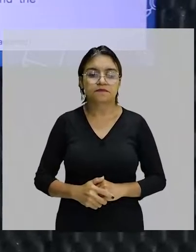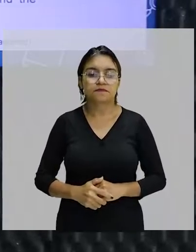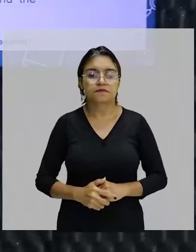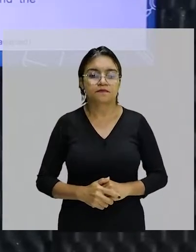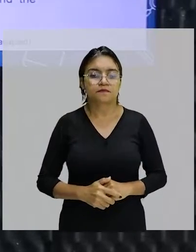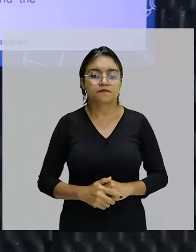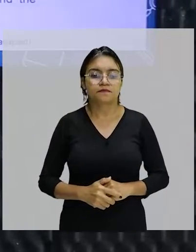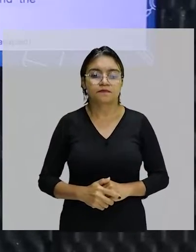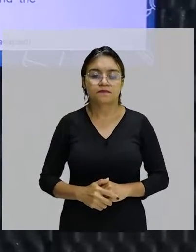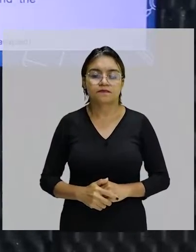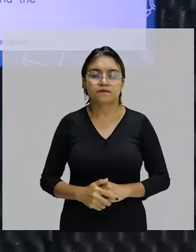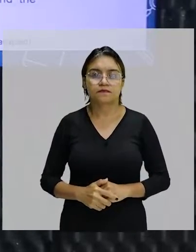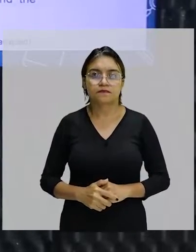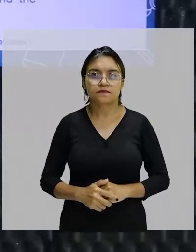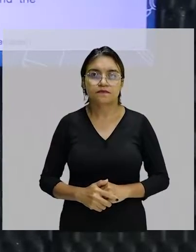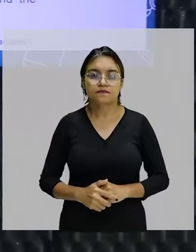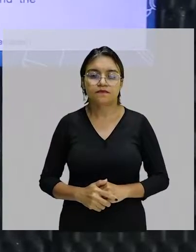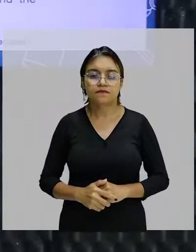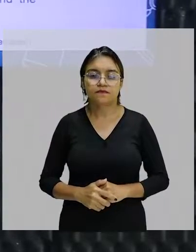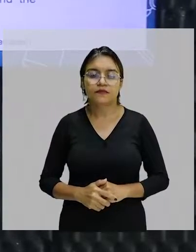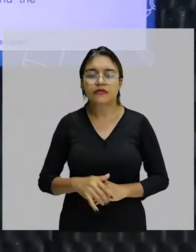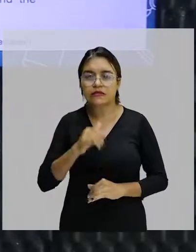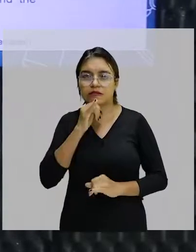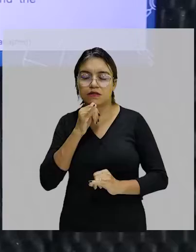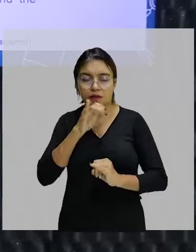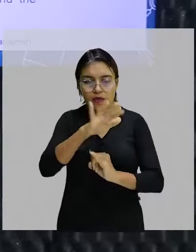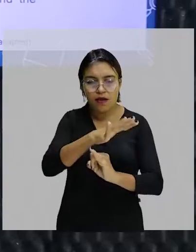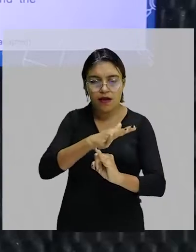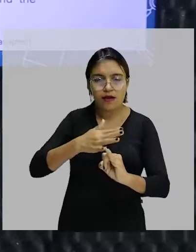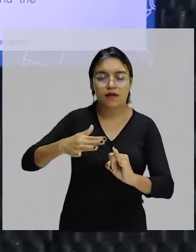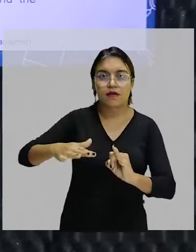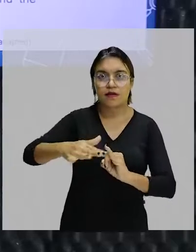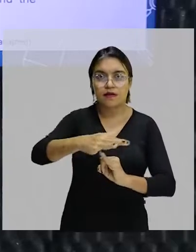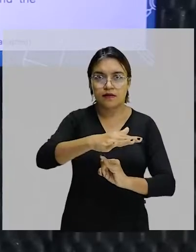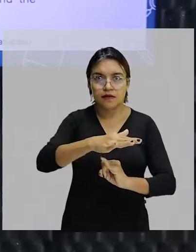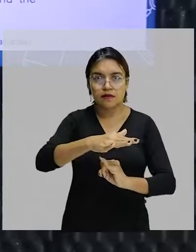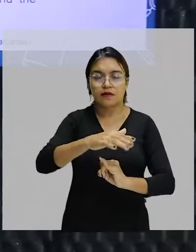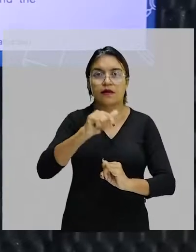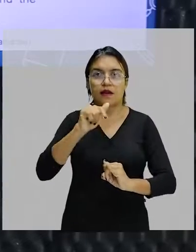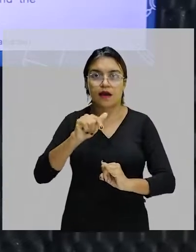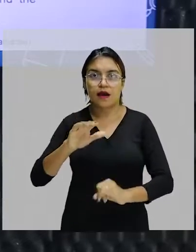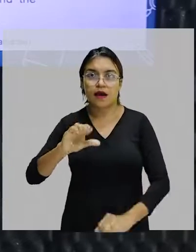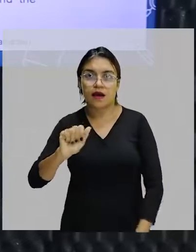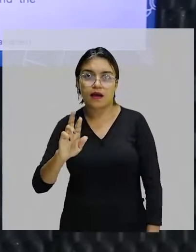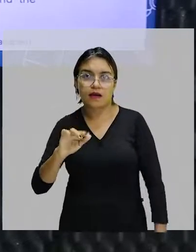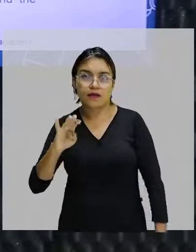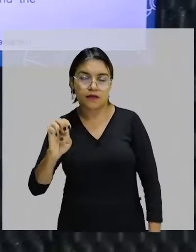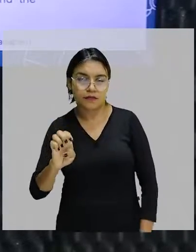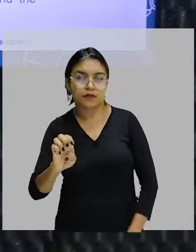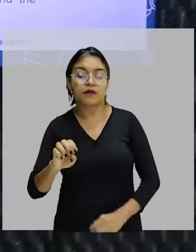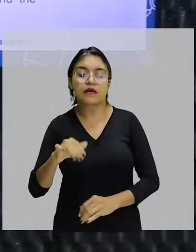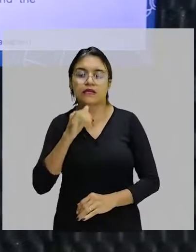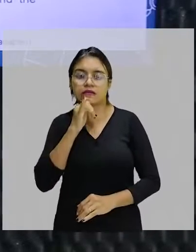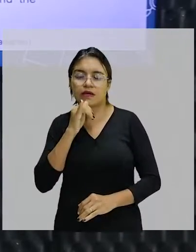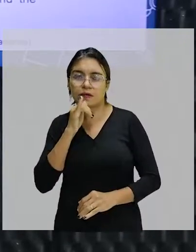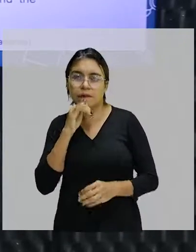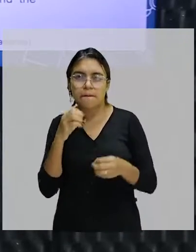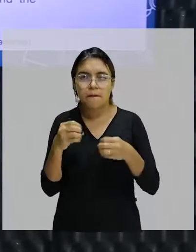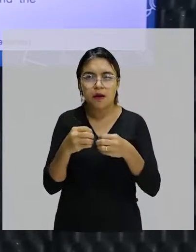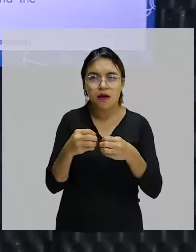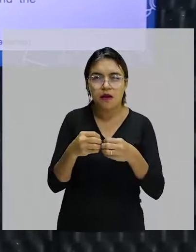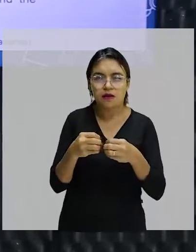a proximidade às ilhas ou às regiões do Caribe. Então, como a ilha de São Luís se